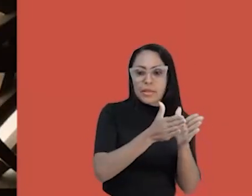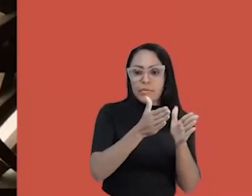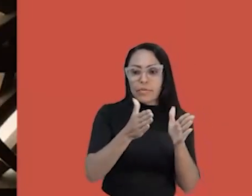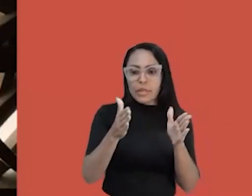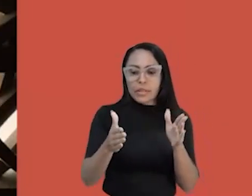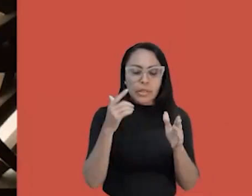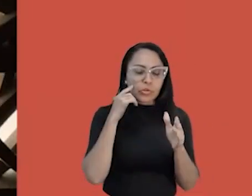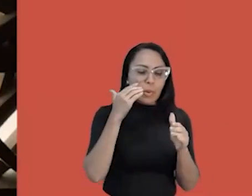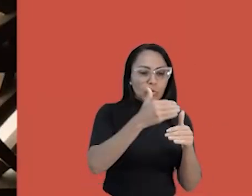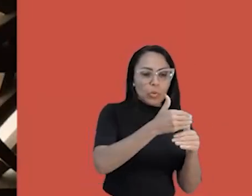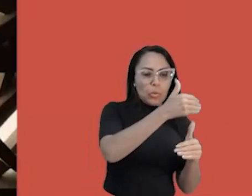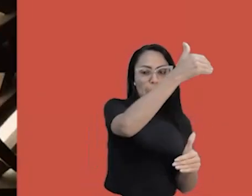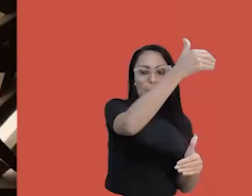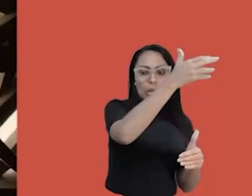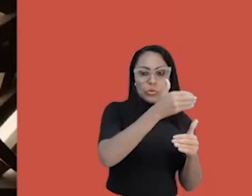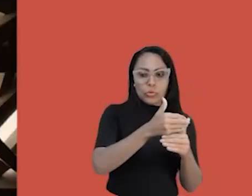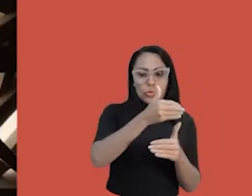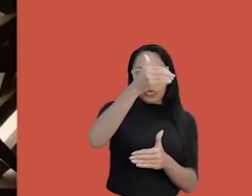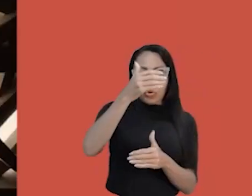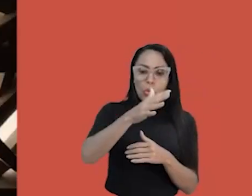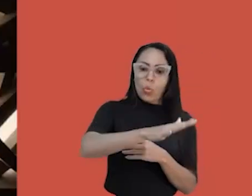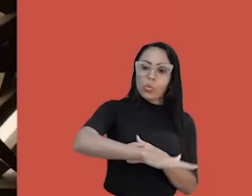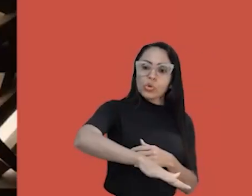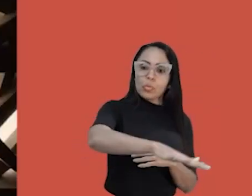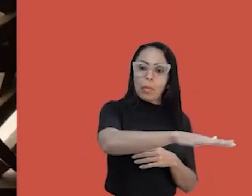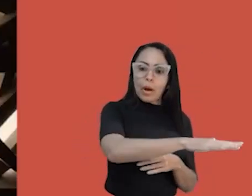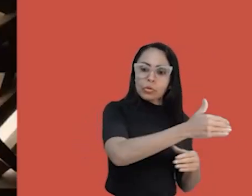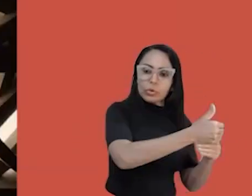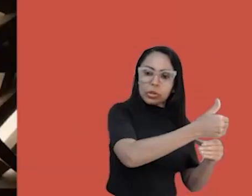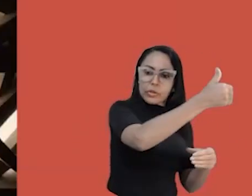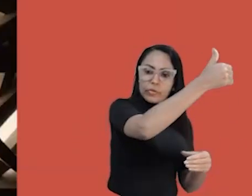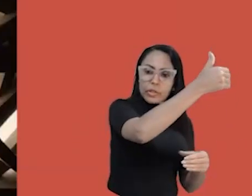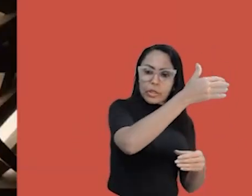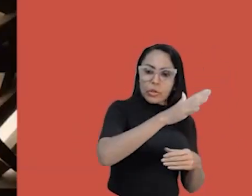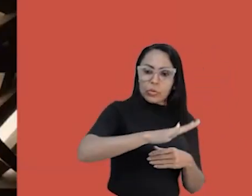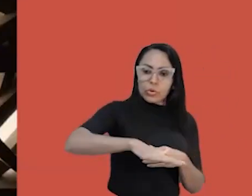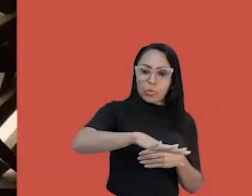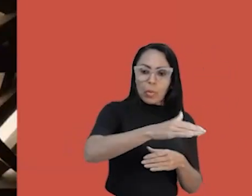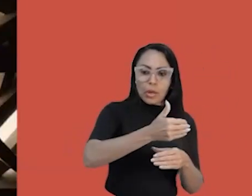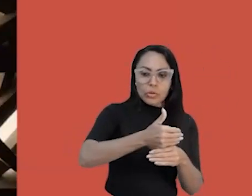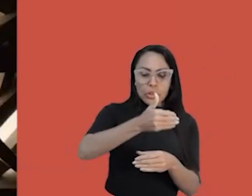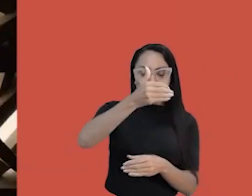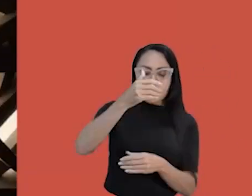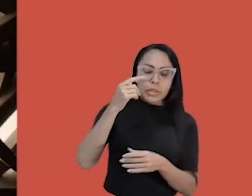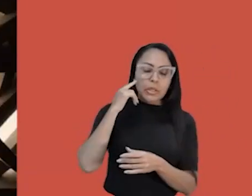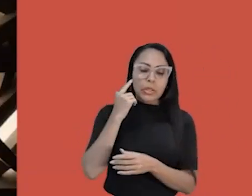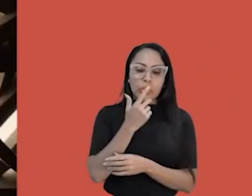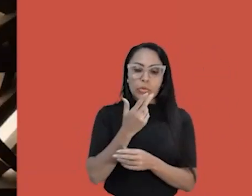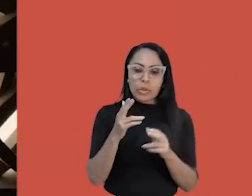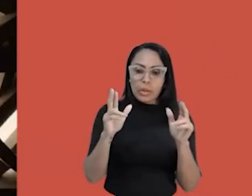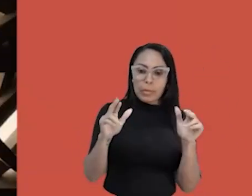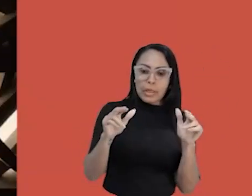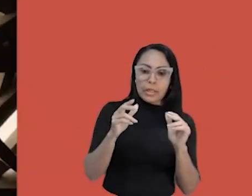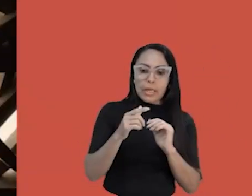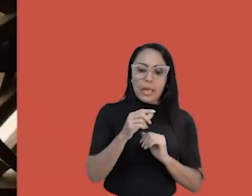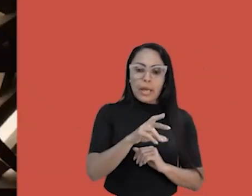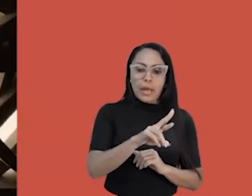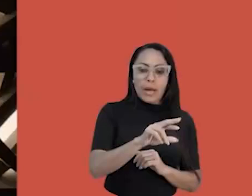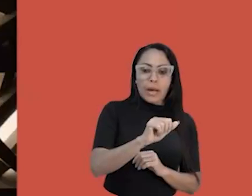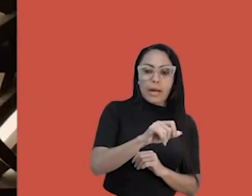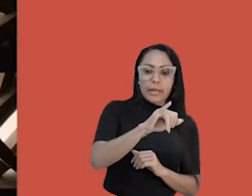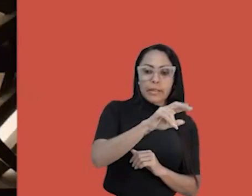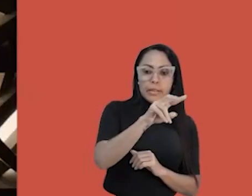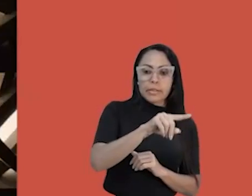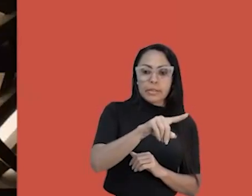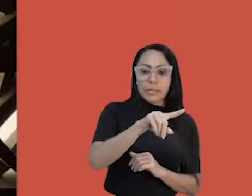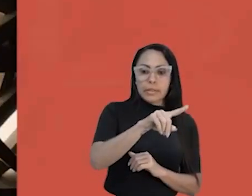você bota uma luz bonita, o cobogó já fica diferente, né? O espaço já muito fica... bonito. E o título que ela deu é Raízes, não sei se você sabia. Eu